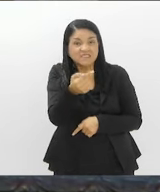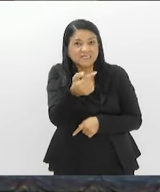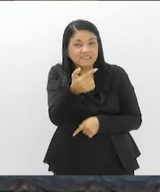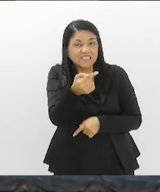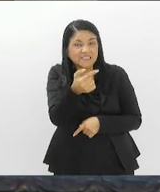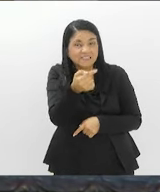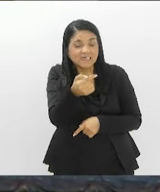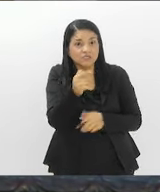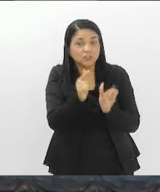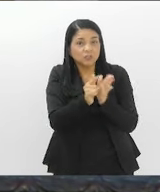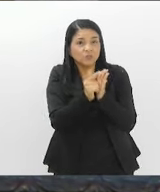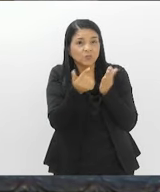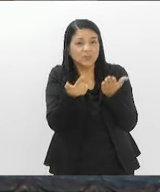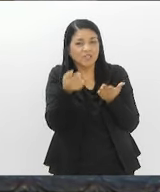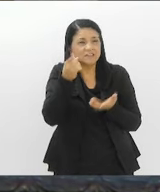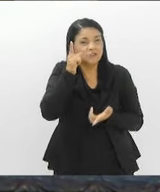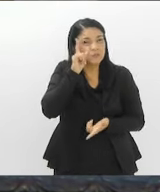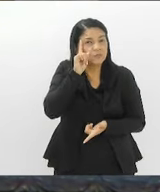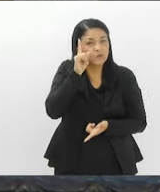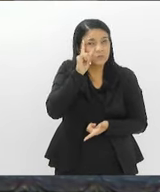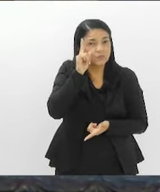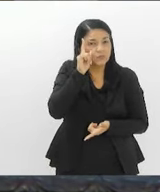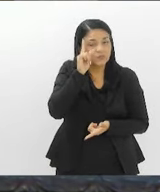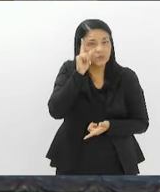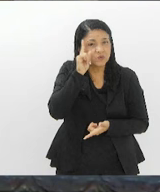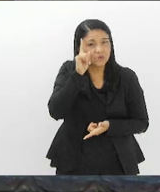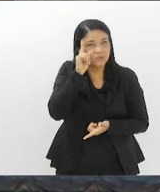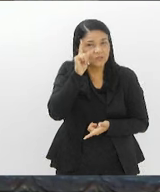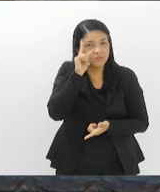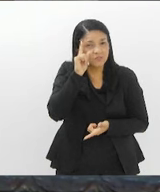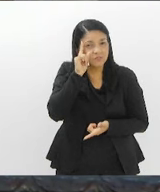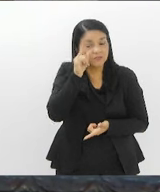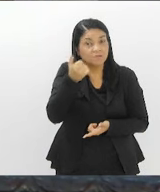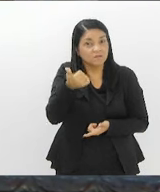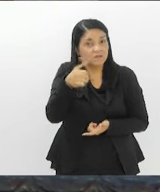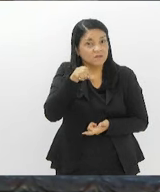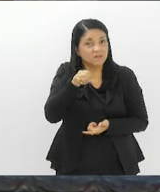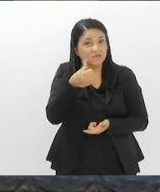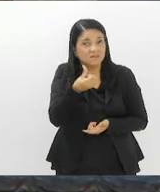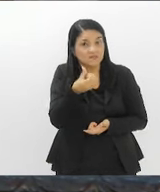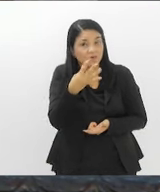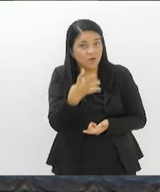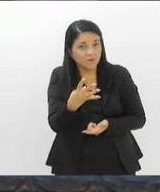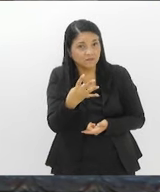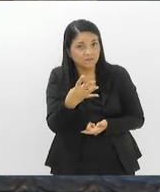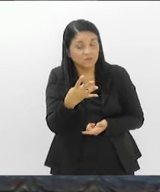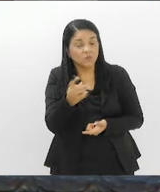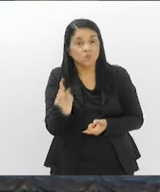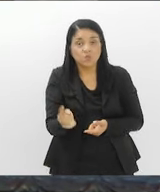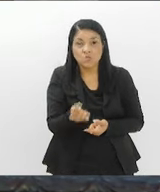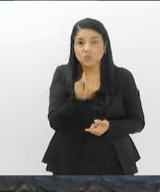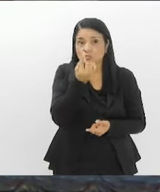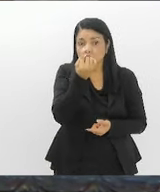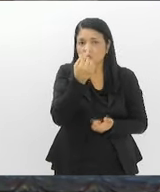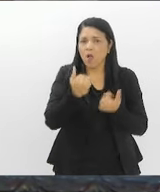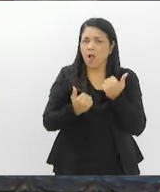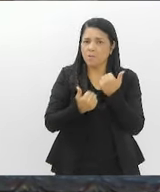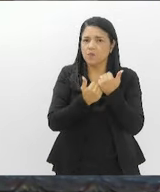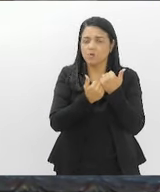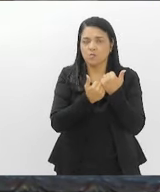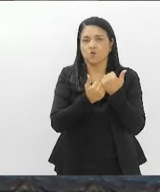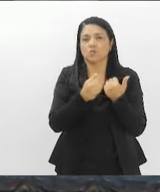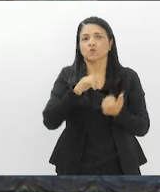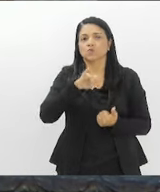jornais diários, 17 jornais em 1964. É evidente que só um apoiou João Goulart, os outros todos